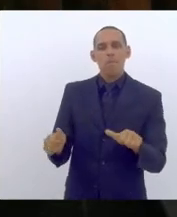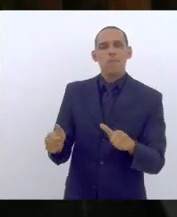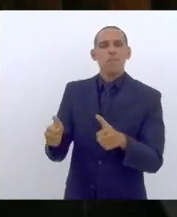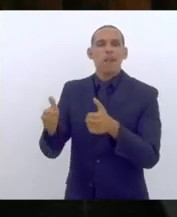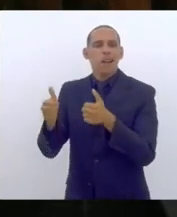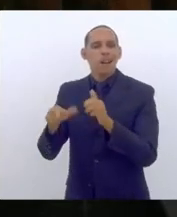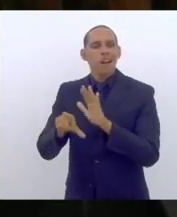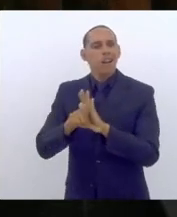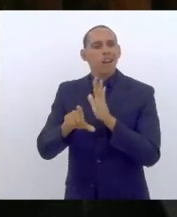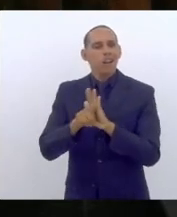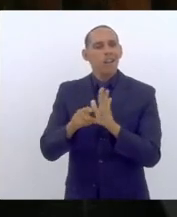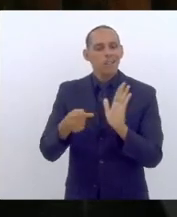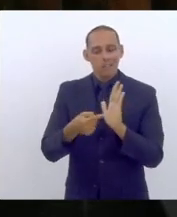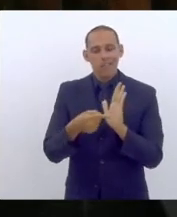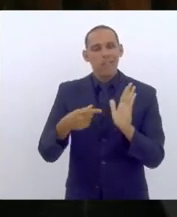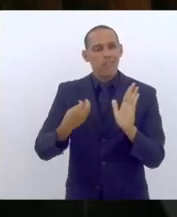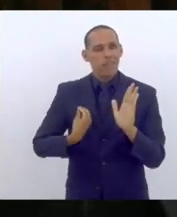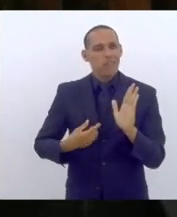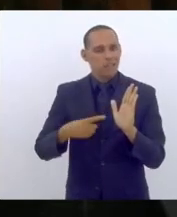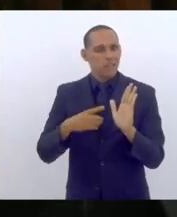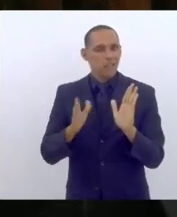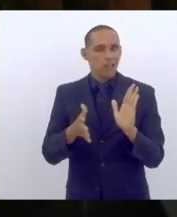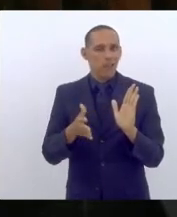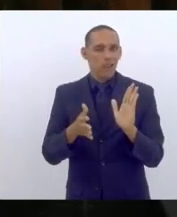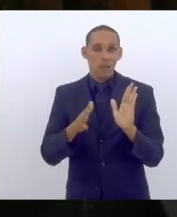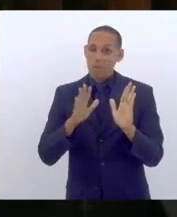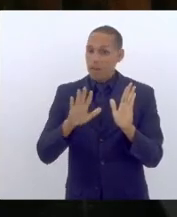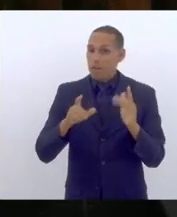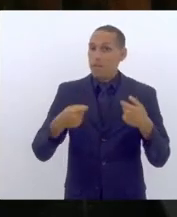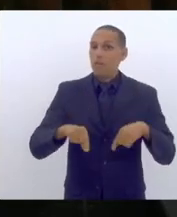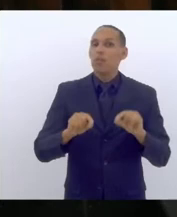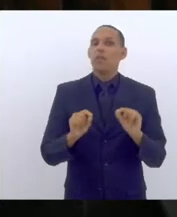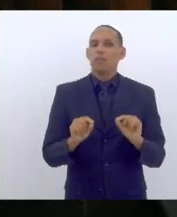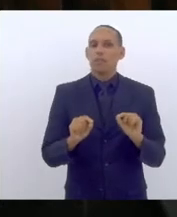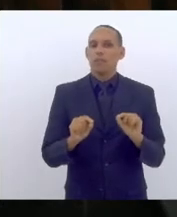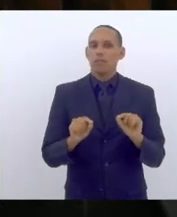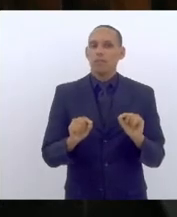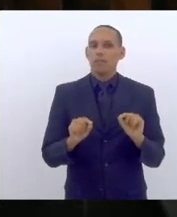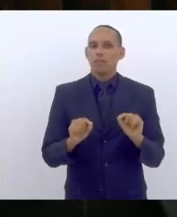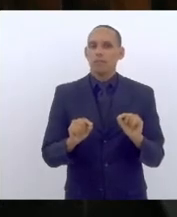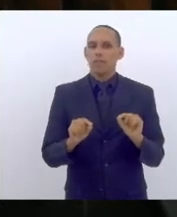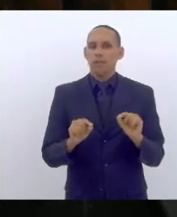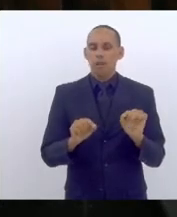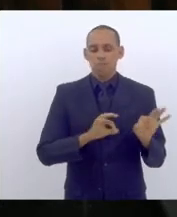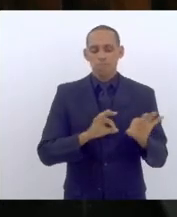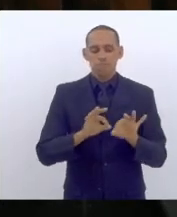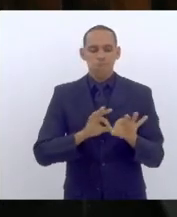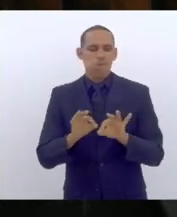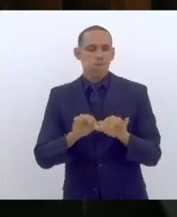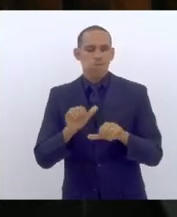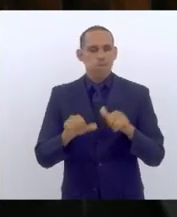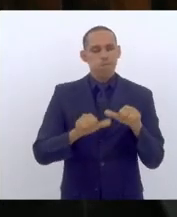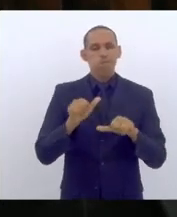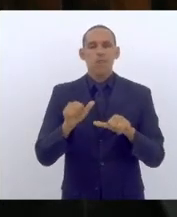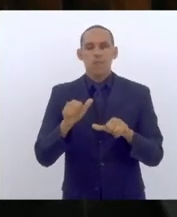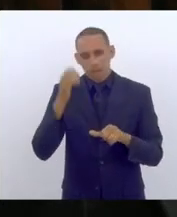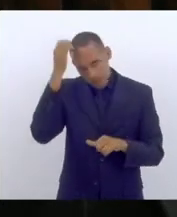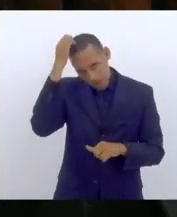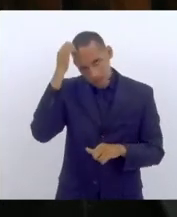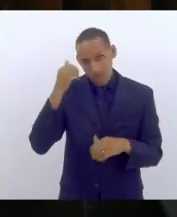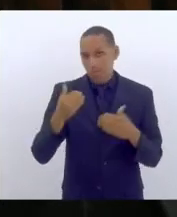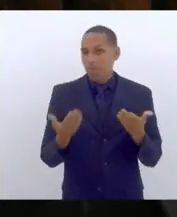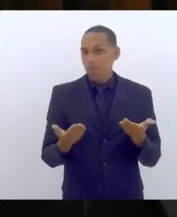a lei existente mas naturalmente ele deve ter essa formulação ou seja